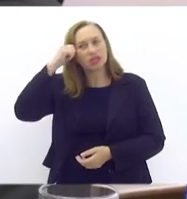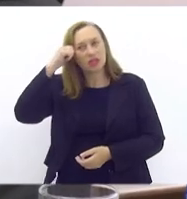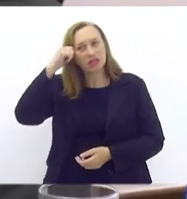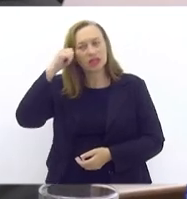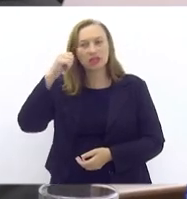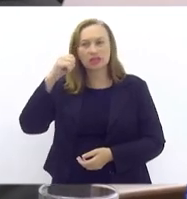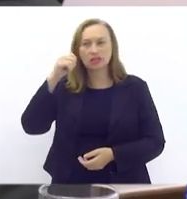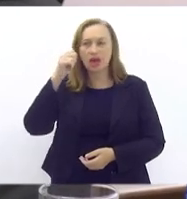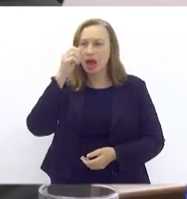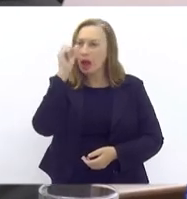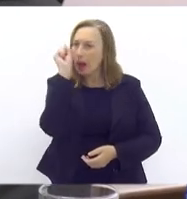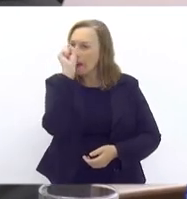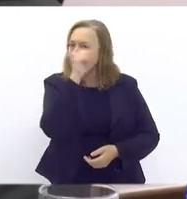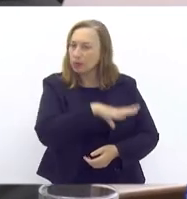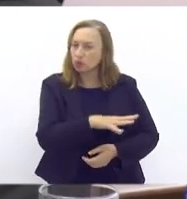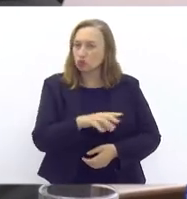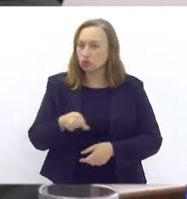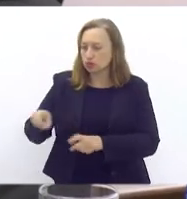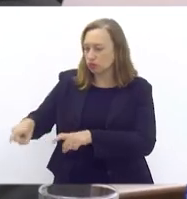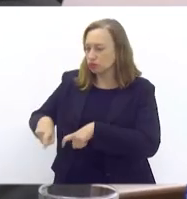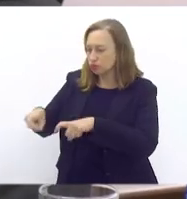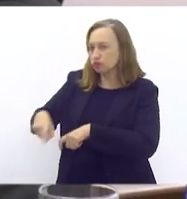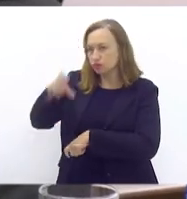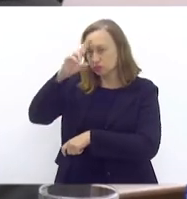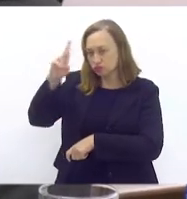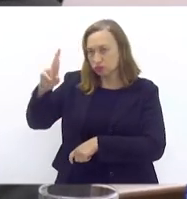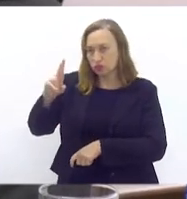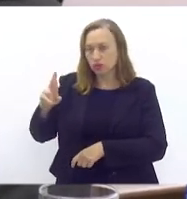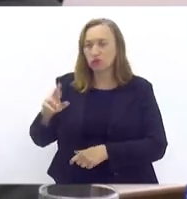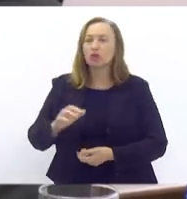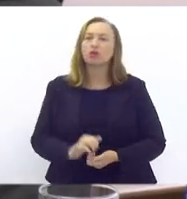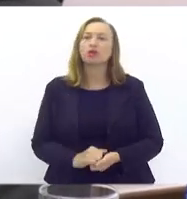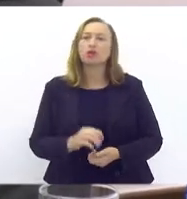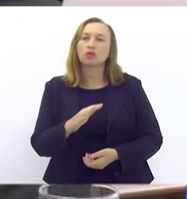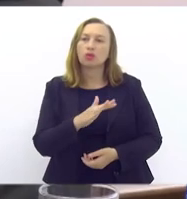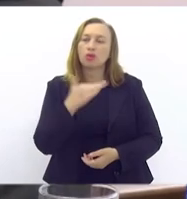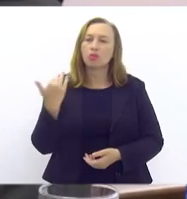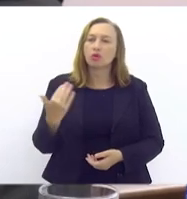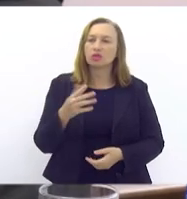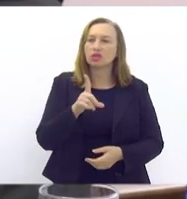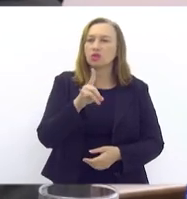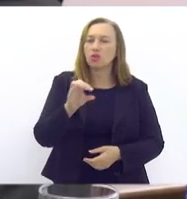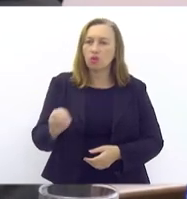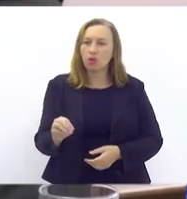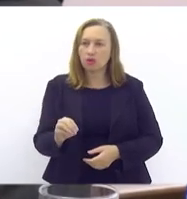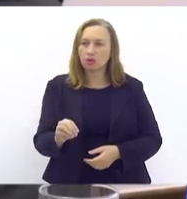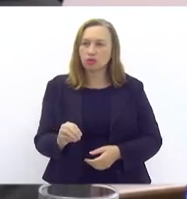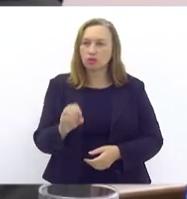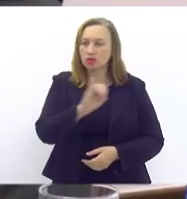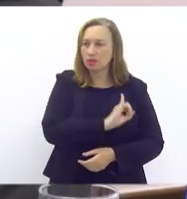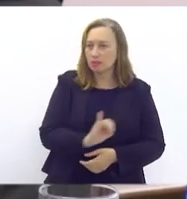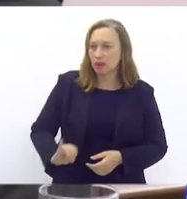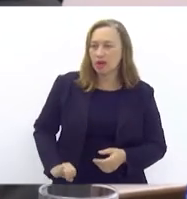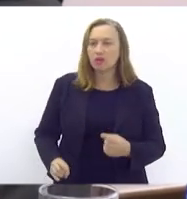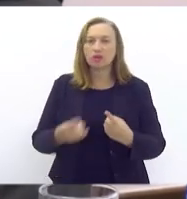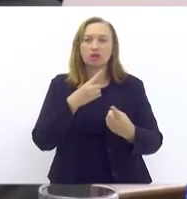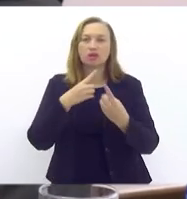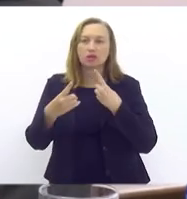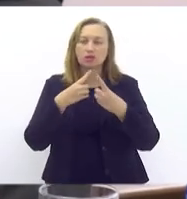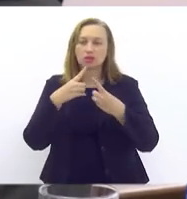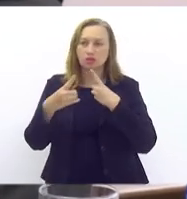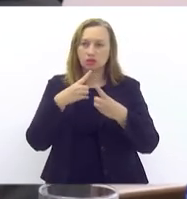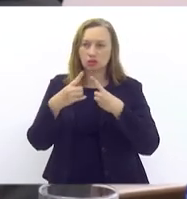senhores e faziam as suas insurreições eram punidas com a morte tá lá no código criminal do império O Grande Debate jurídico do